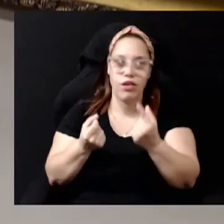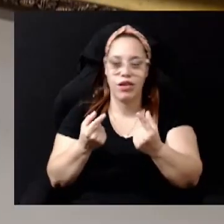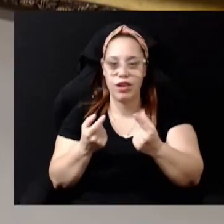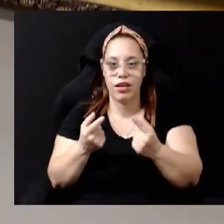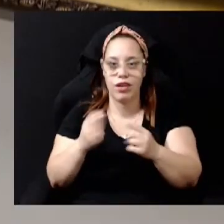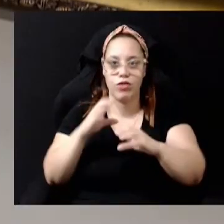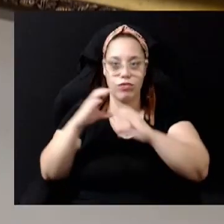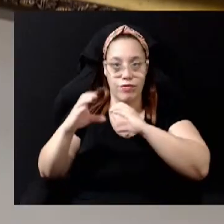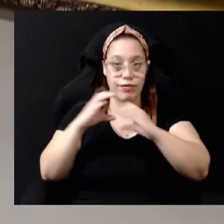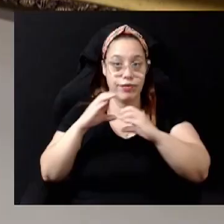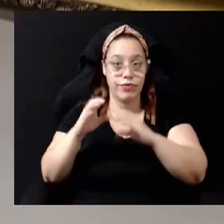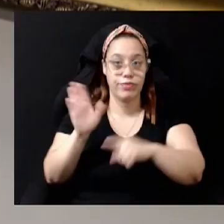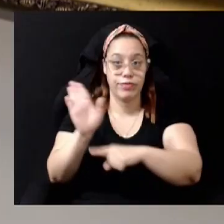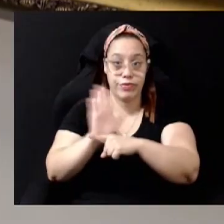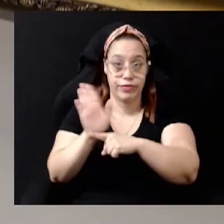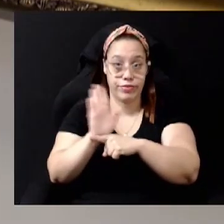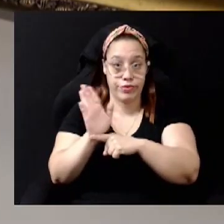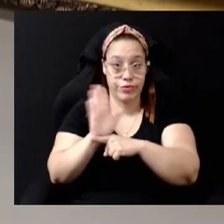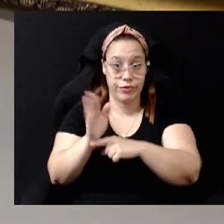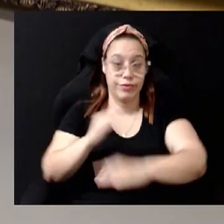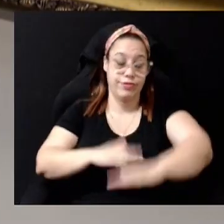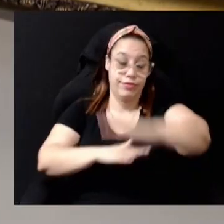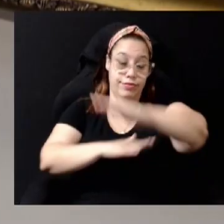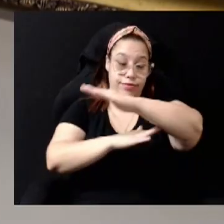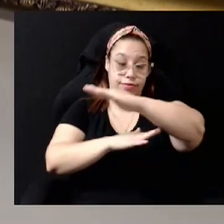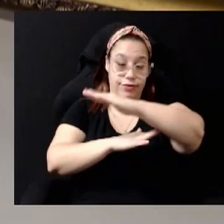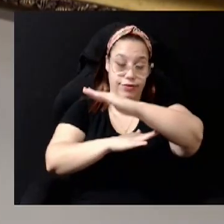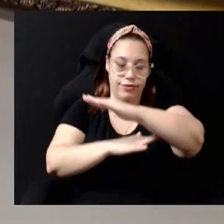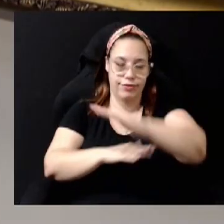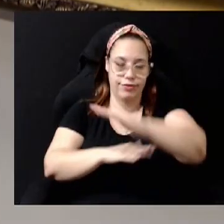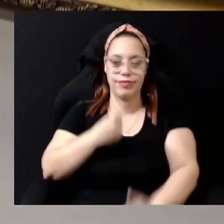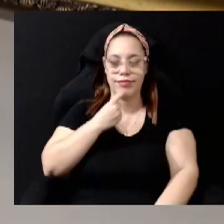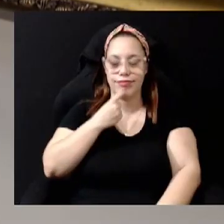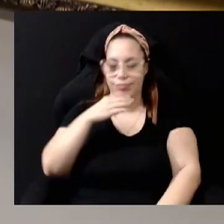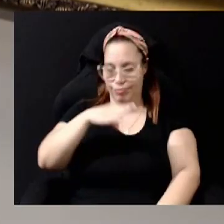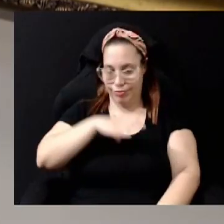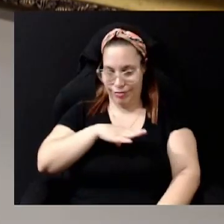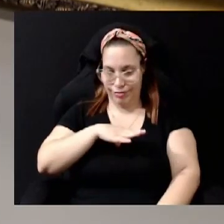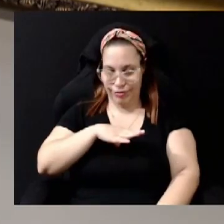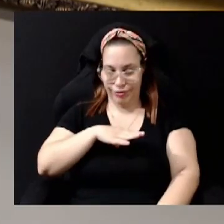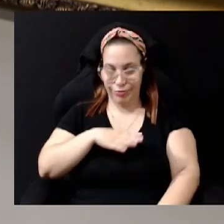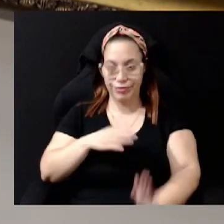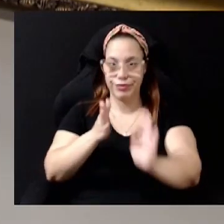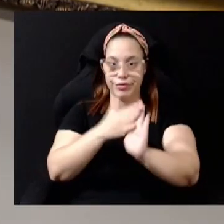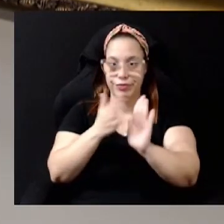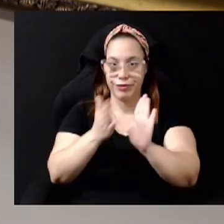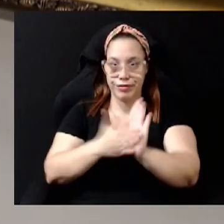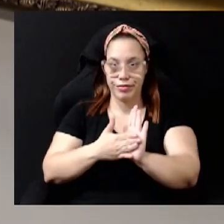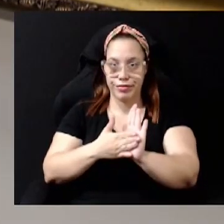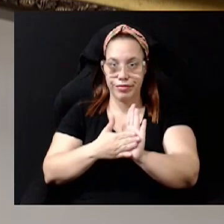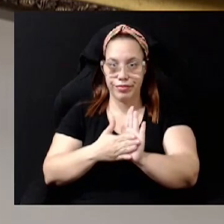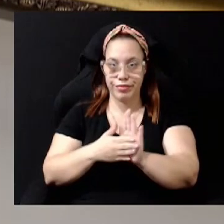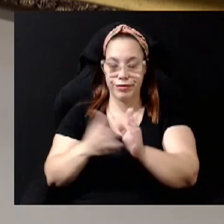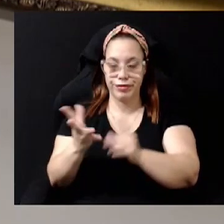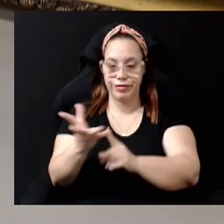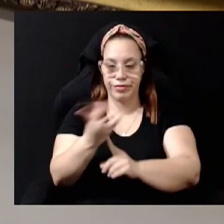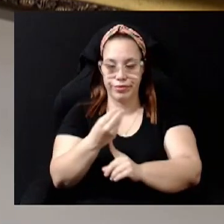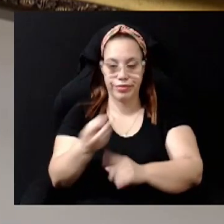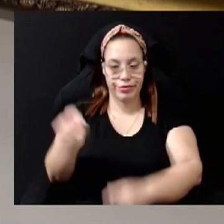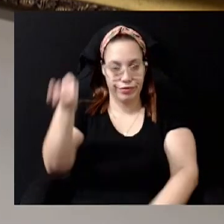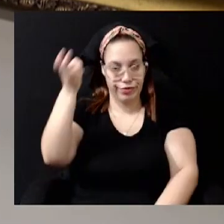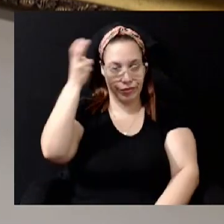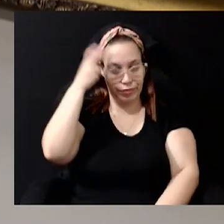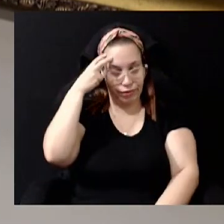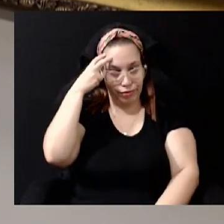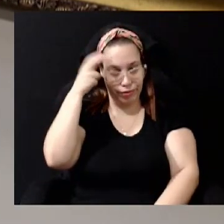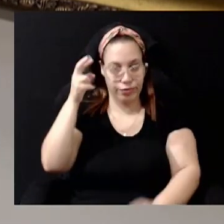Cine Câmara é uma realização da Câmara Municipal de Campinas com a proposta de difundir a arte, a cultura, a reflexão